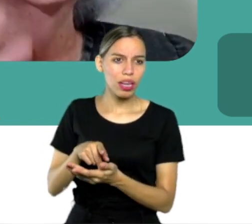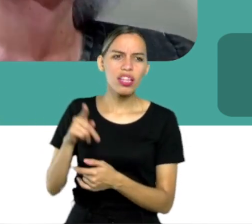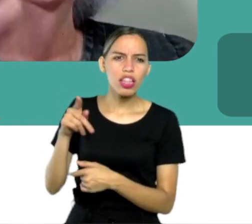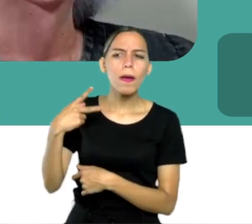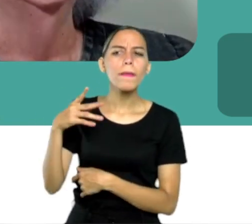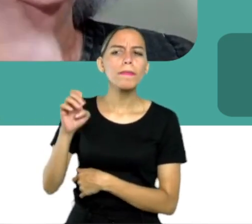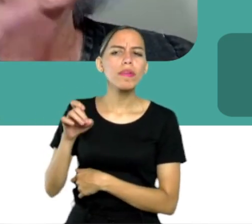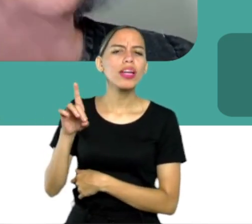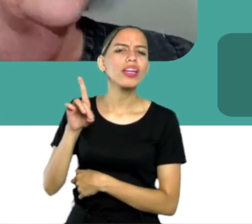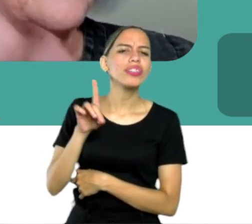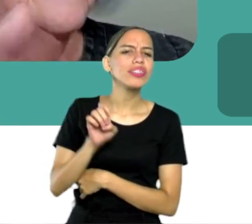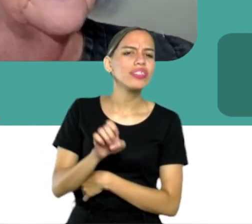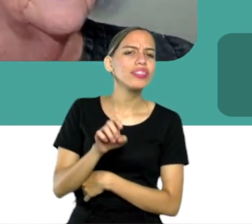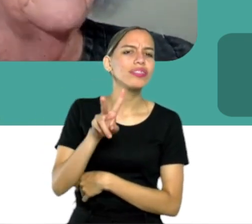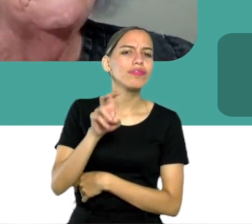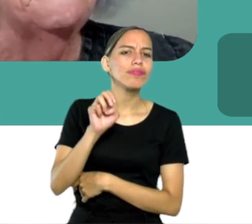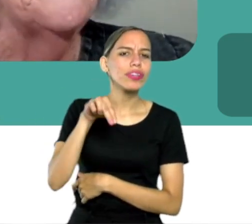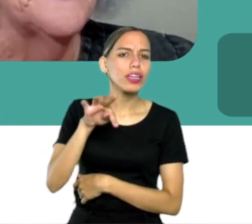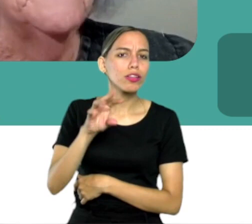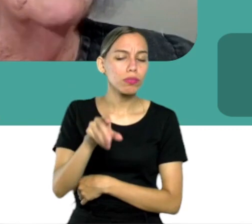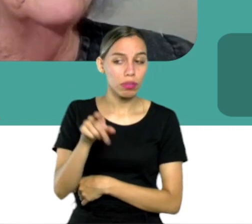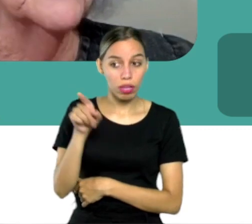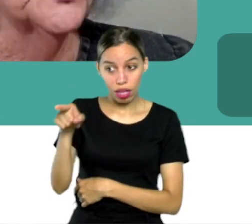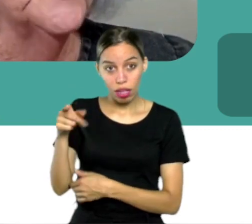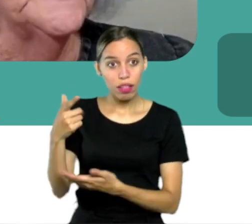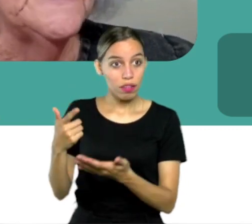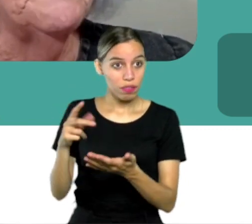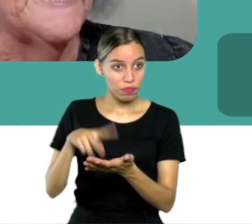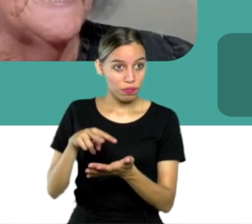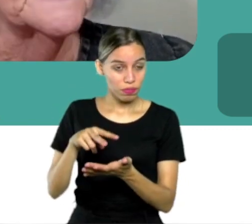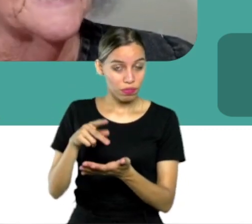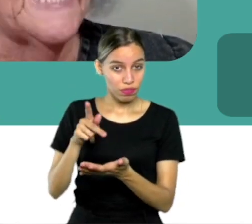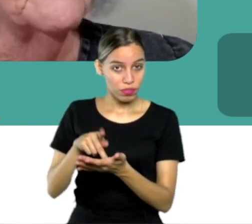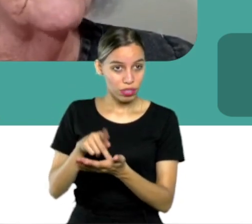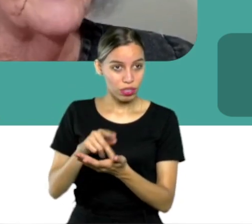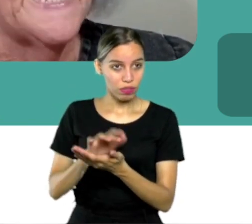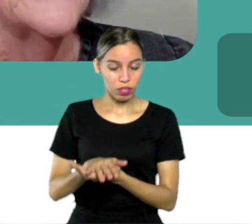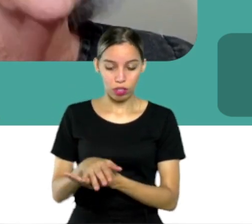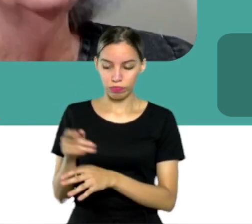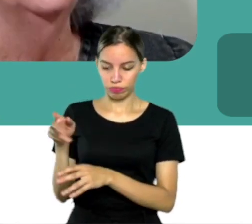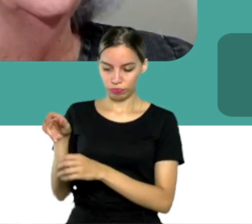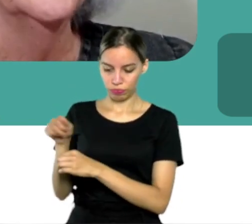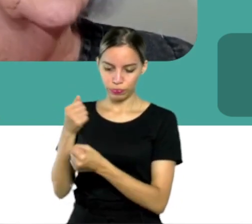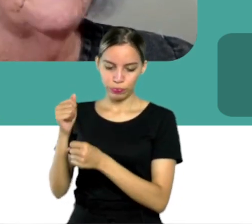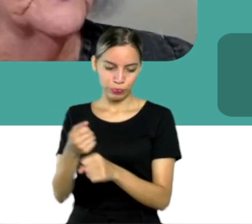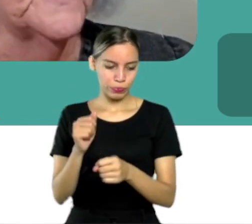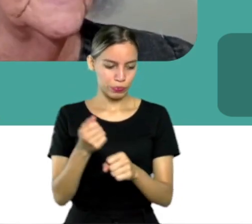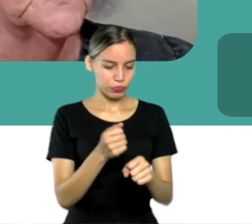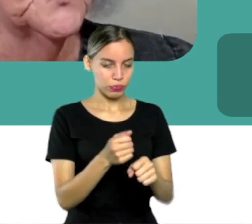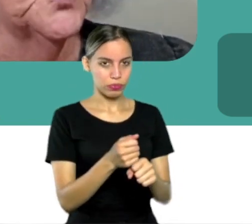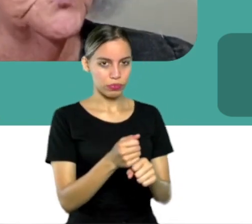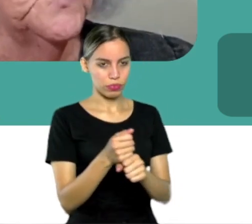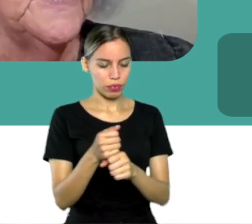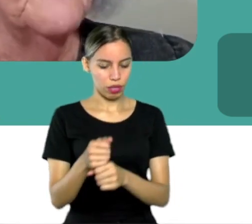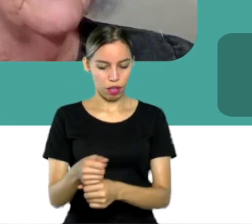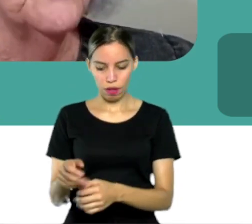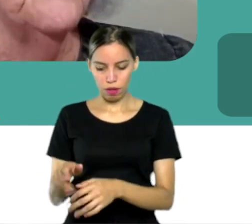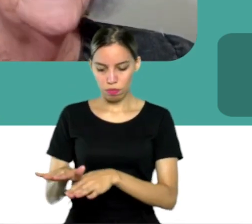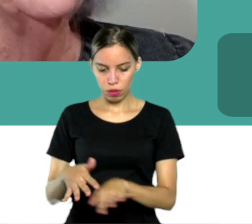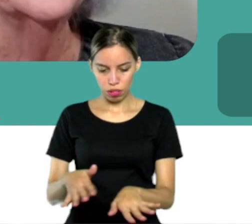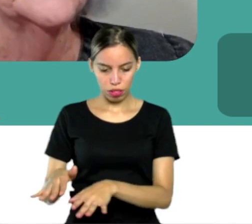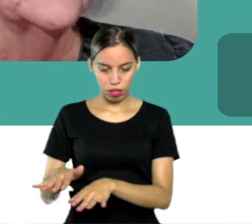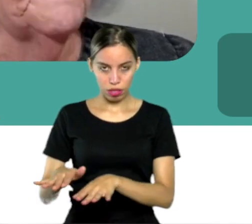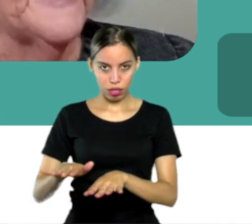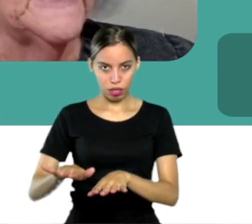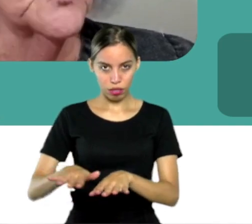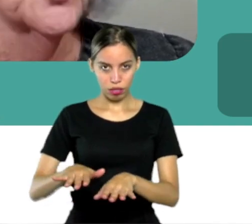vento, você sabe, quando o vento acontece, né, vassourinha piaçava, varre as folhas para o campo. Vem o